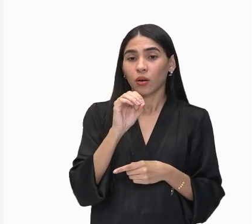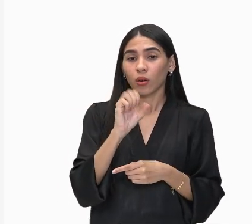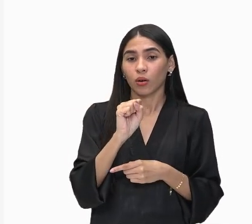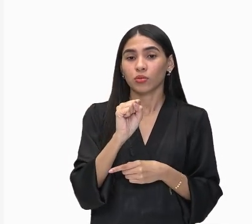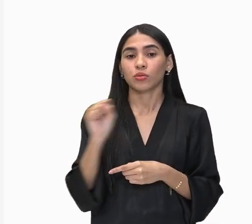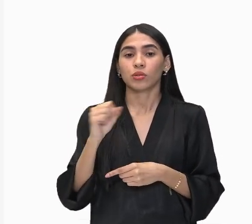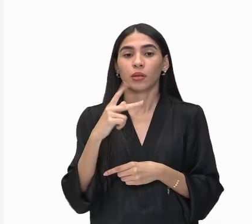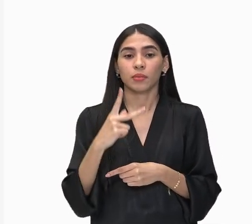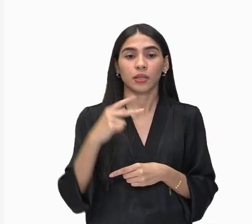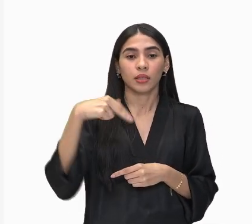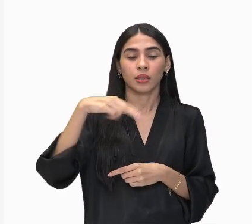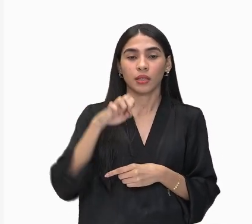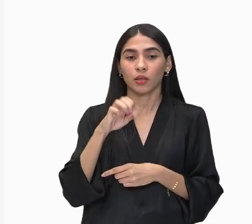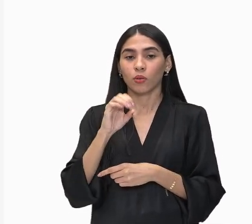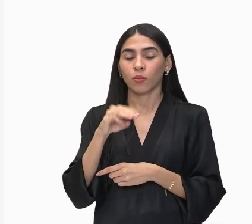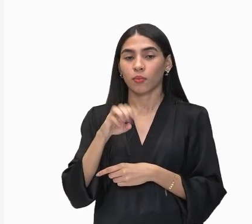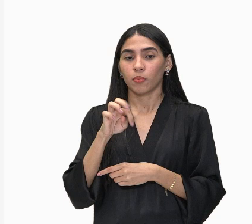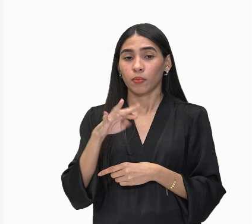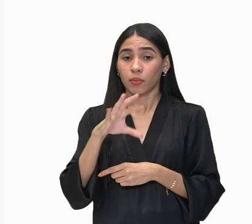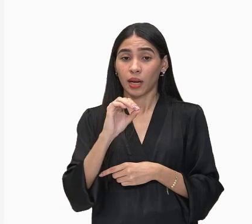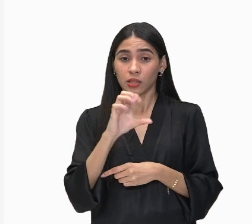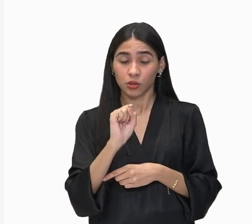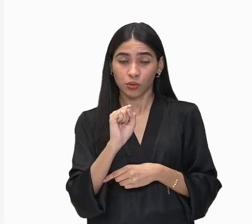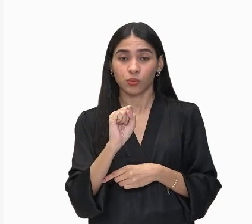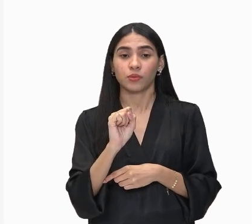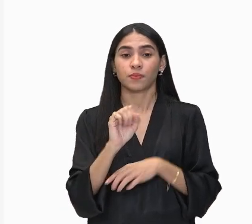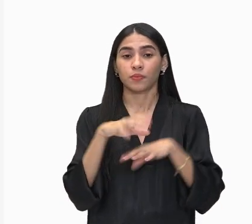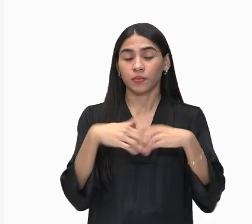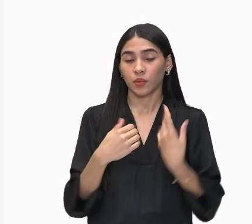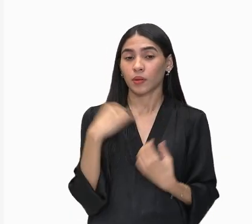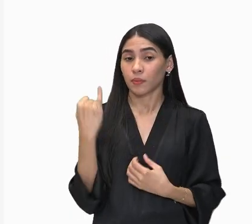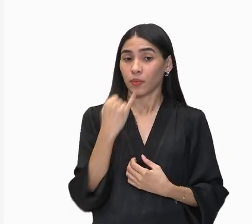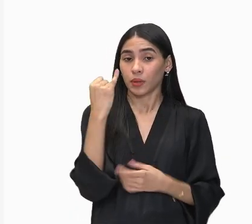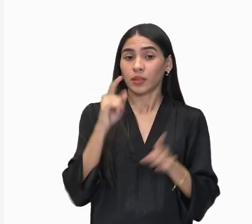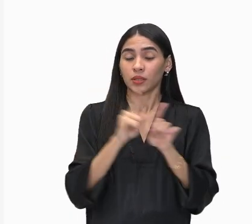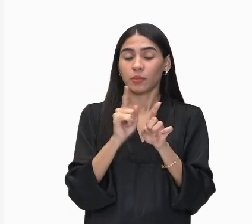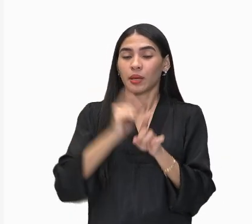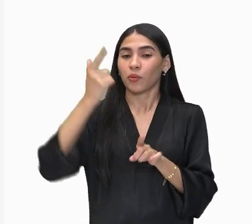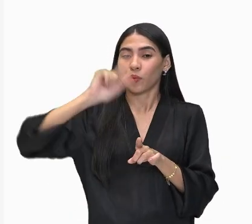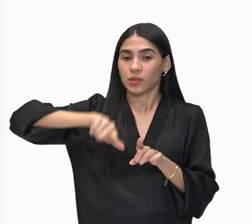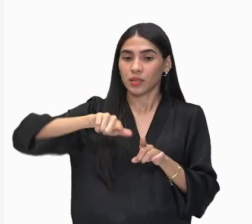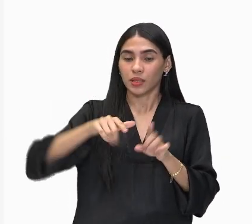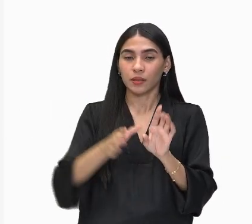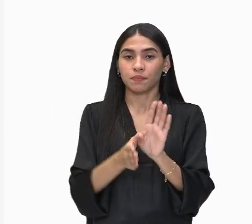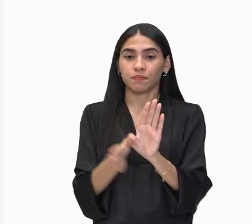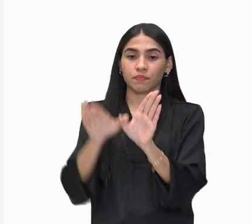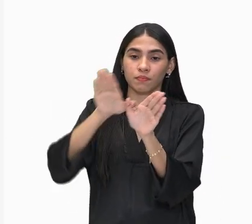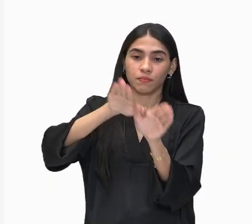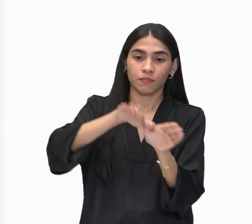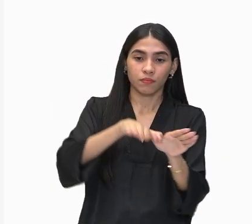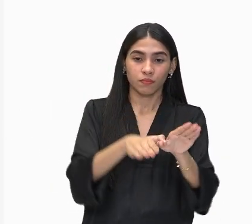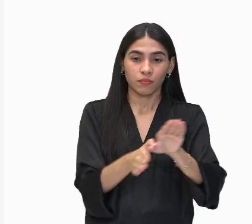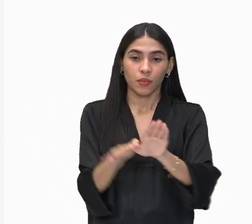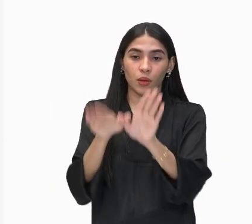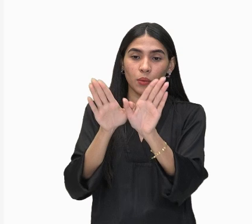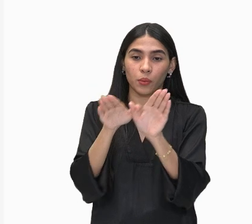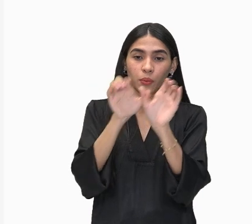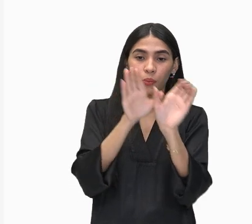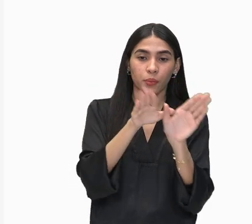possuírem estruturas evolutivas tão importantes que fizeram elas conquistarem o ar, elas acabaram